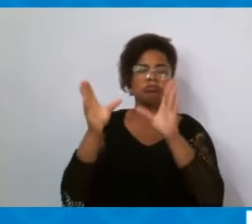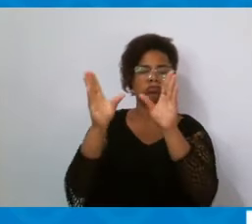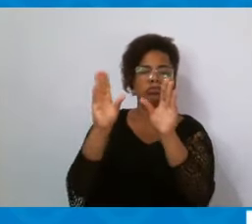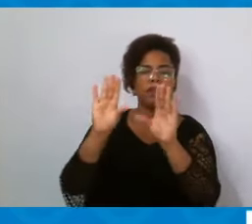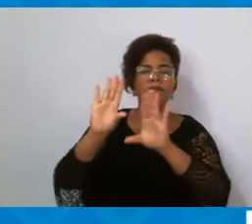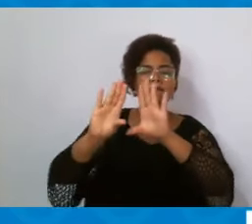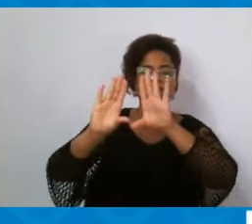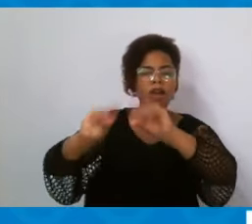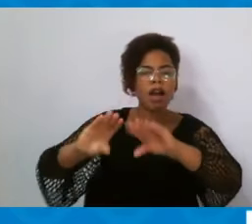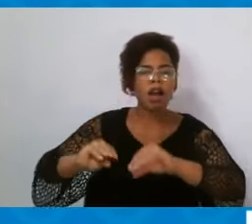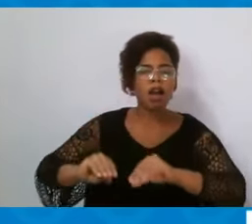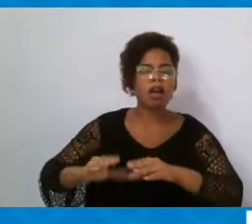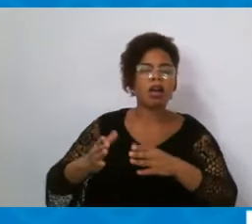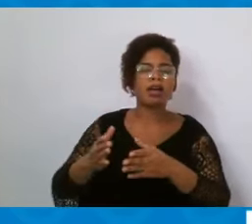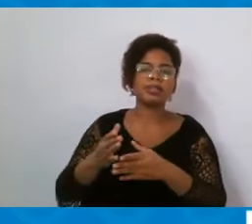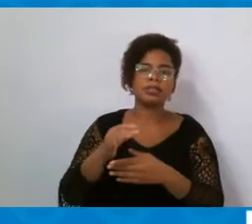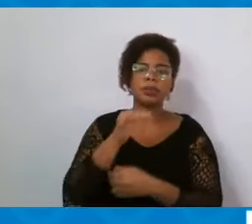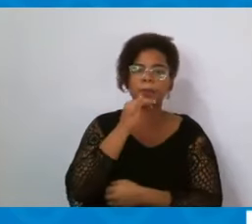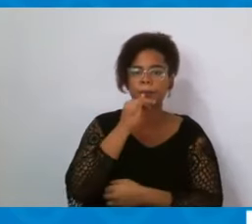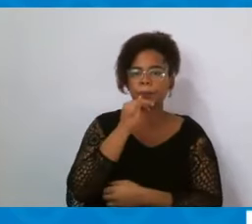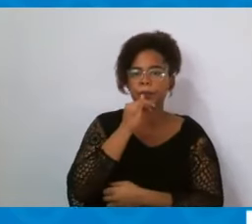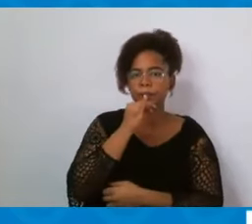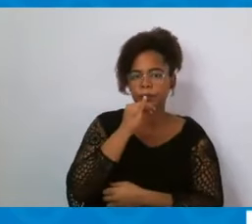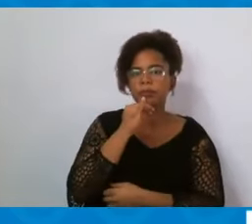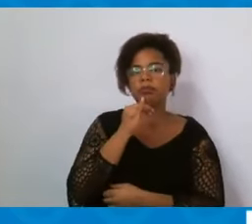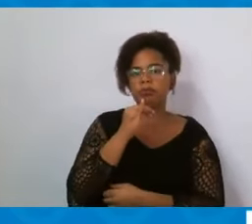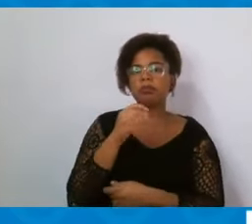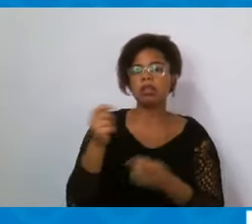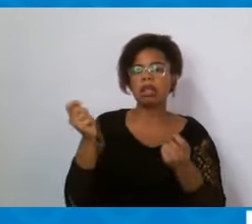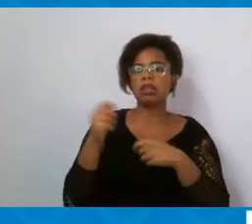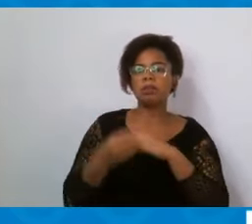pega no cubismo, por exemplo, você faz uma face